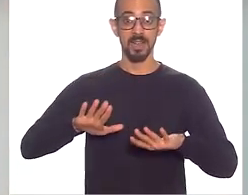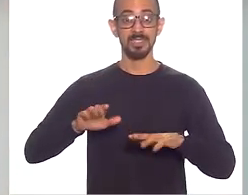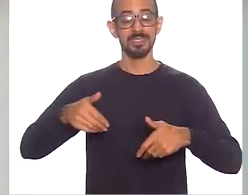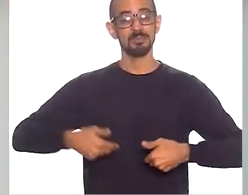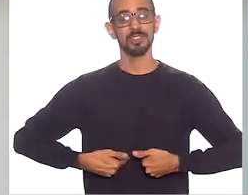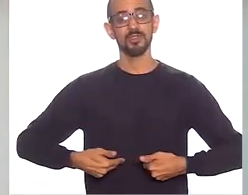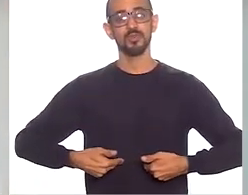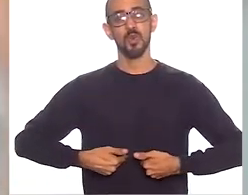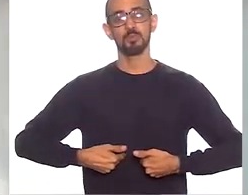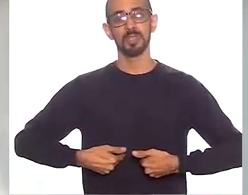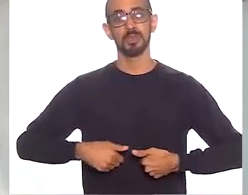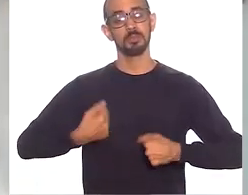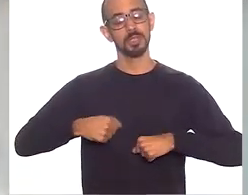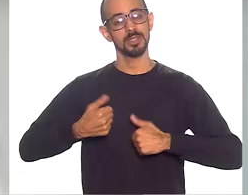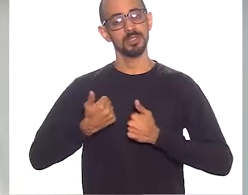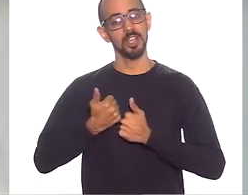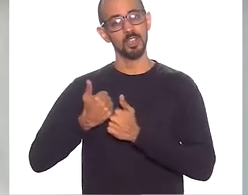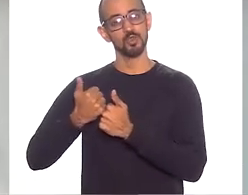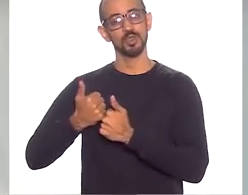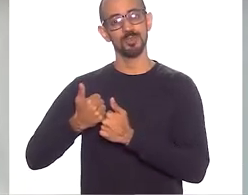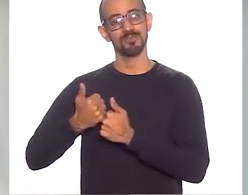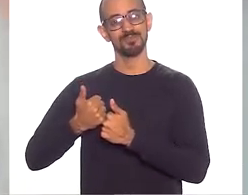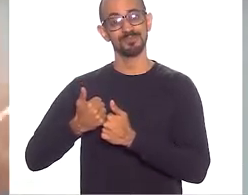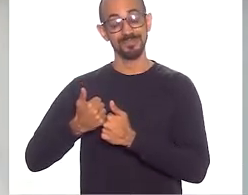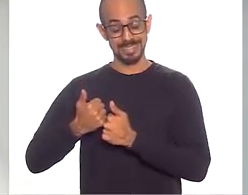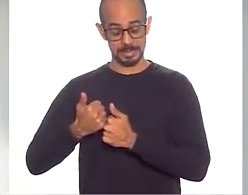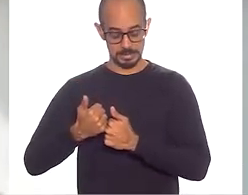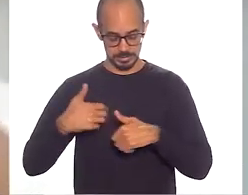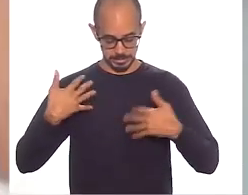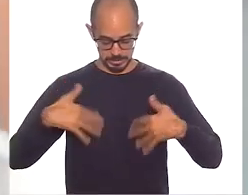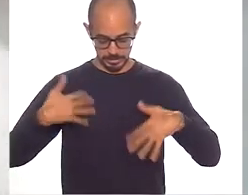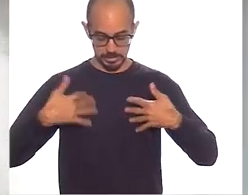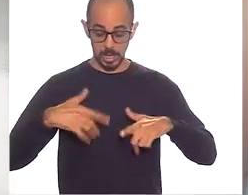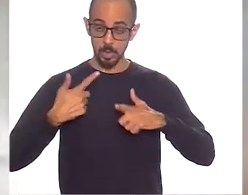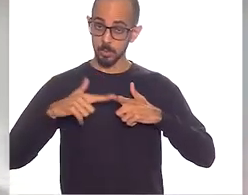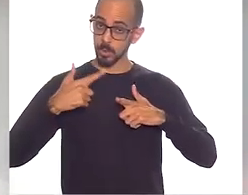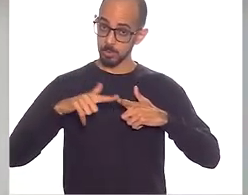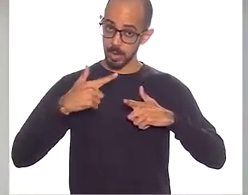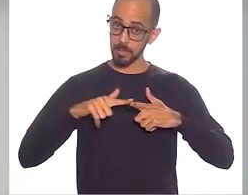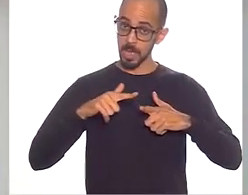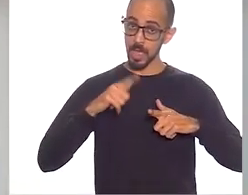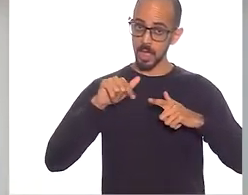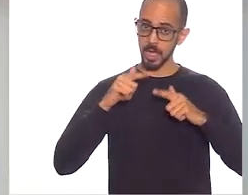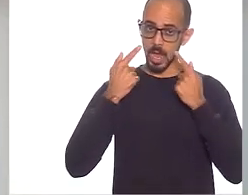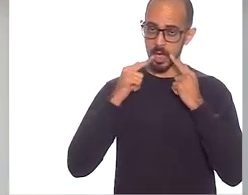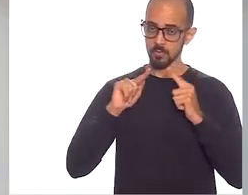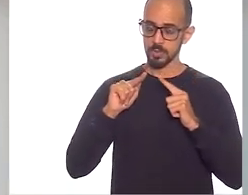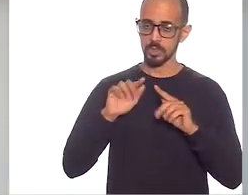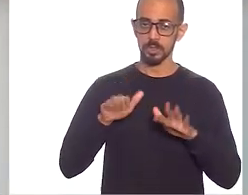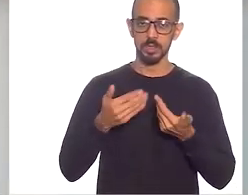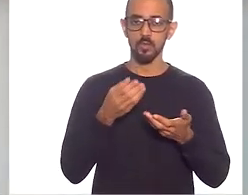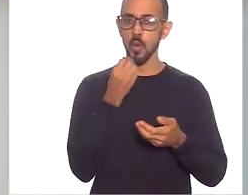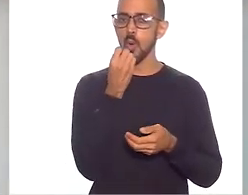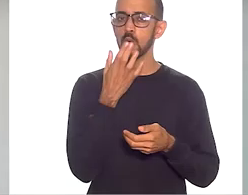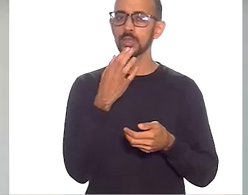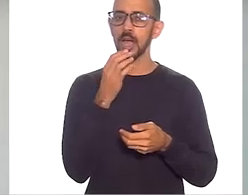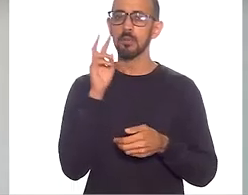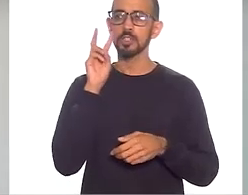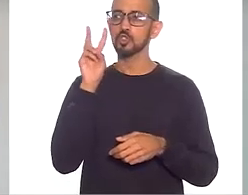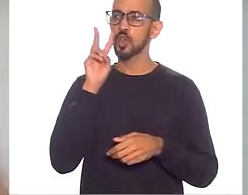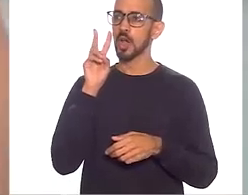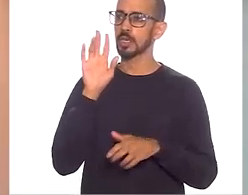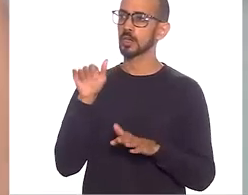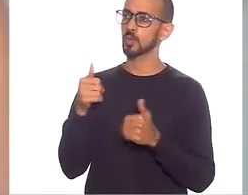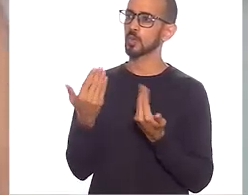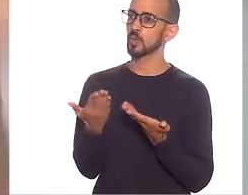está passando fome. Então, precisa que alguém ajude, né? Então, assim, o problema é muito maior. E aí, eu vou contar uma rápida história para